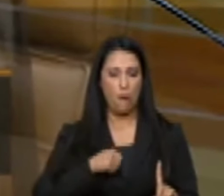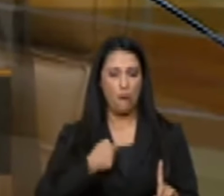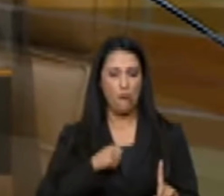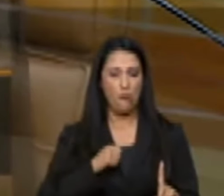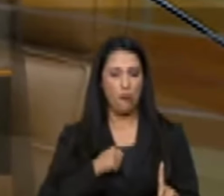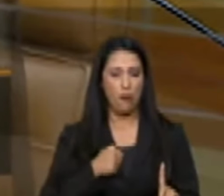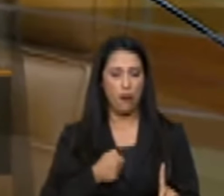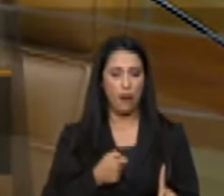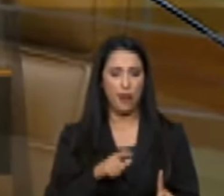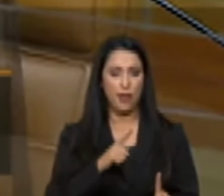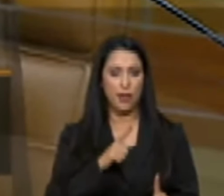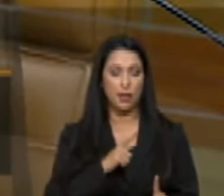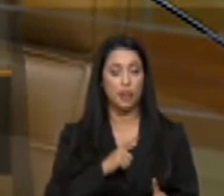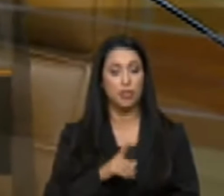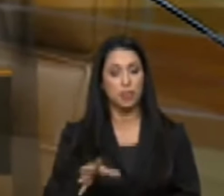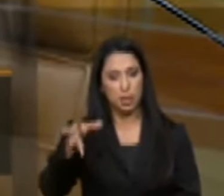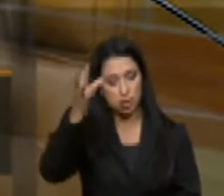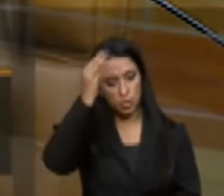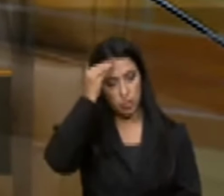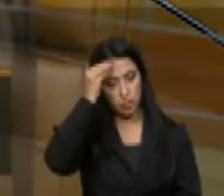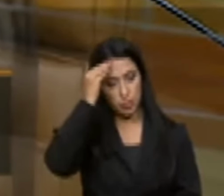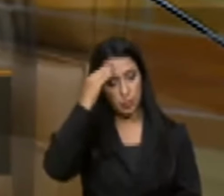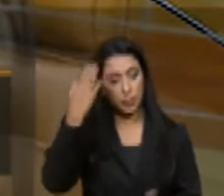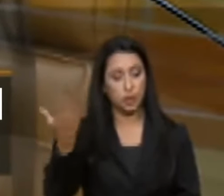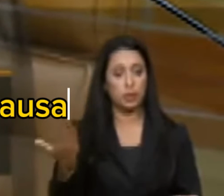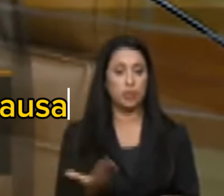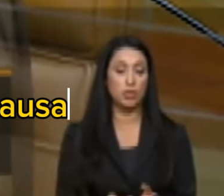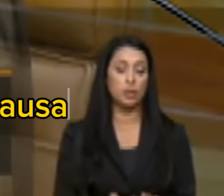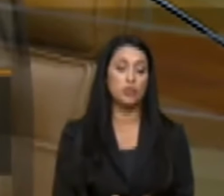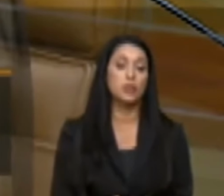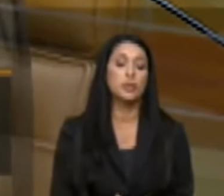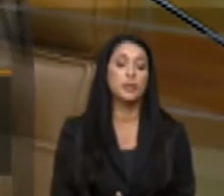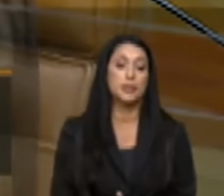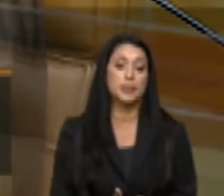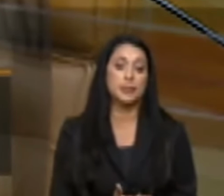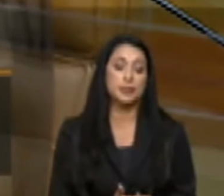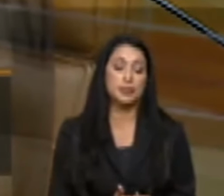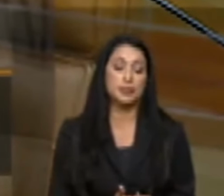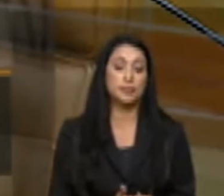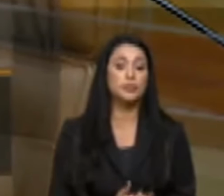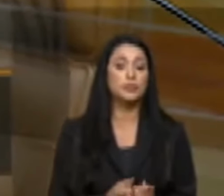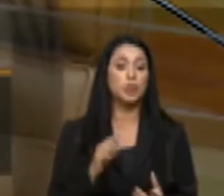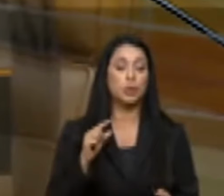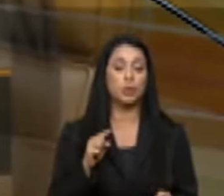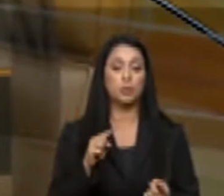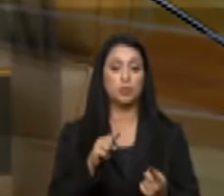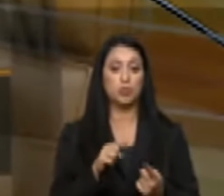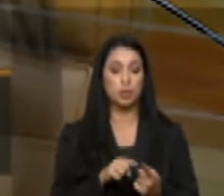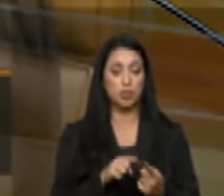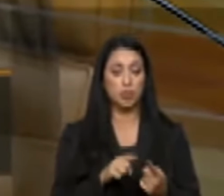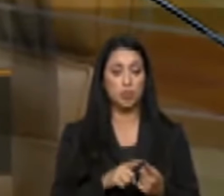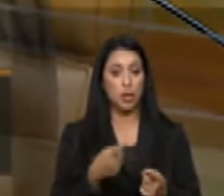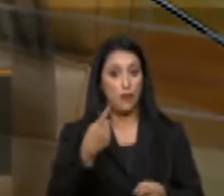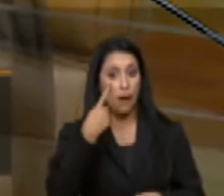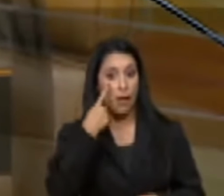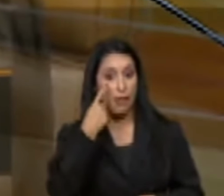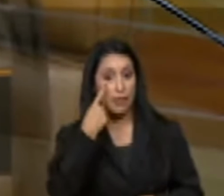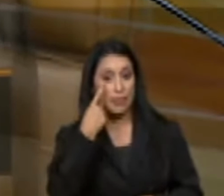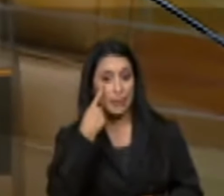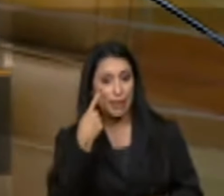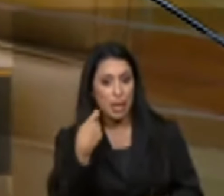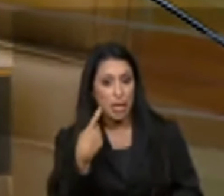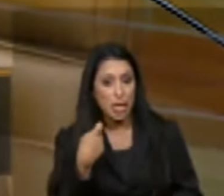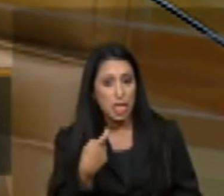Na decisão, ele reconheceu que é patente a ausência de justa causa para manter aberta a investigação contra Afrânio Barreira